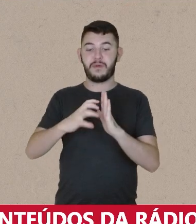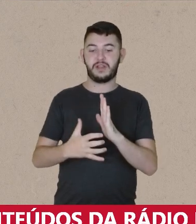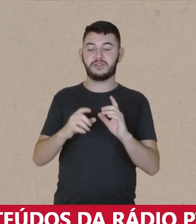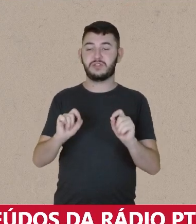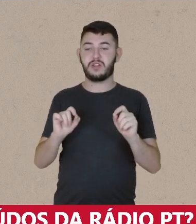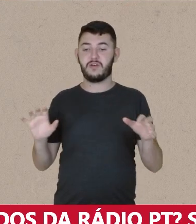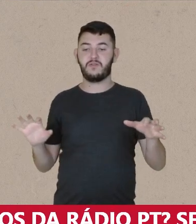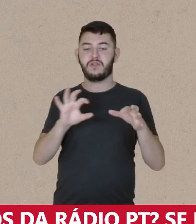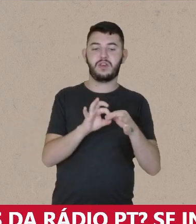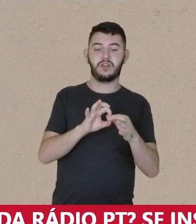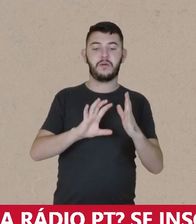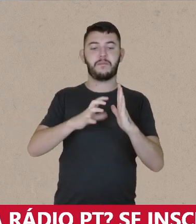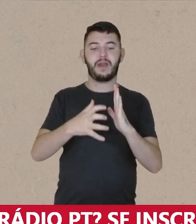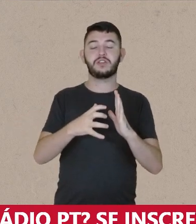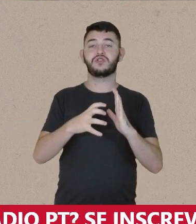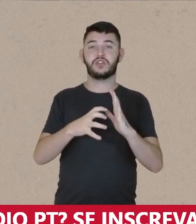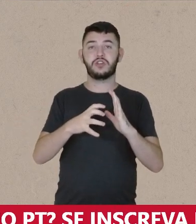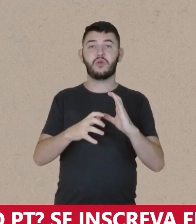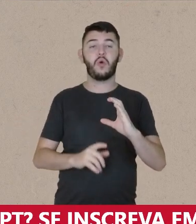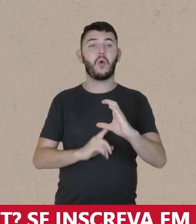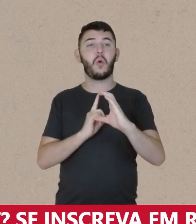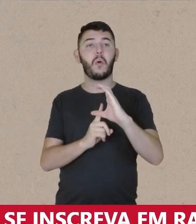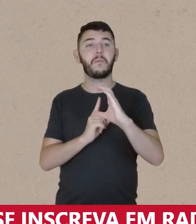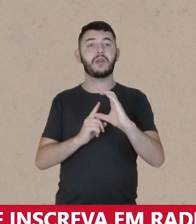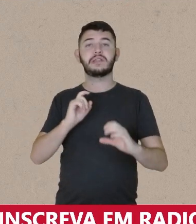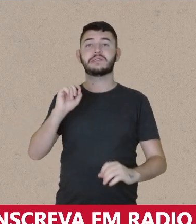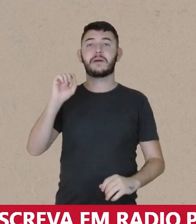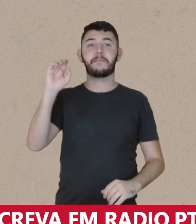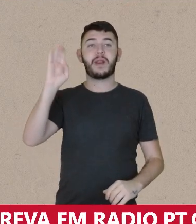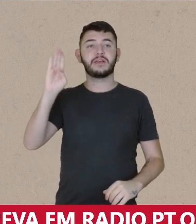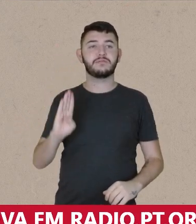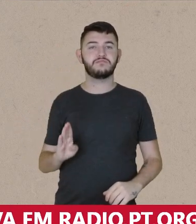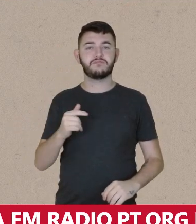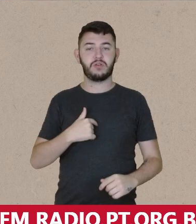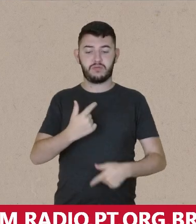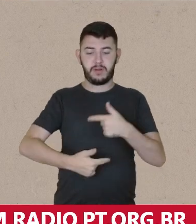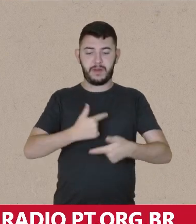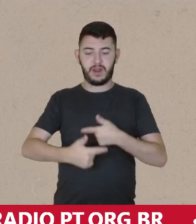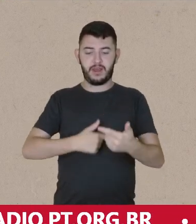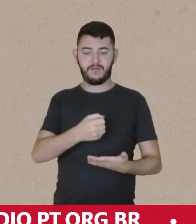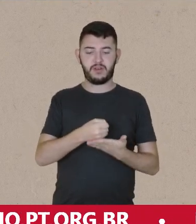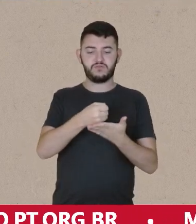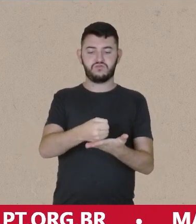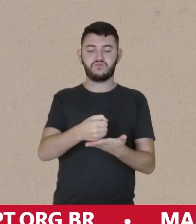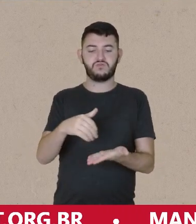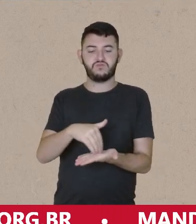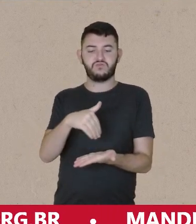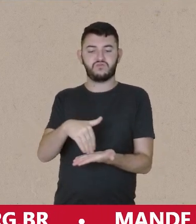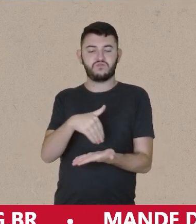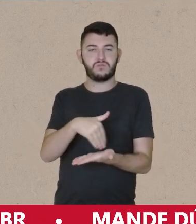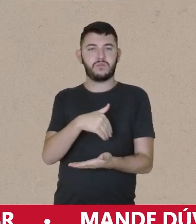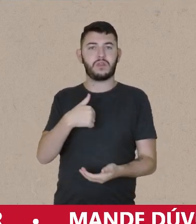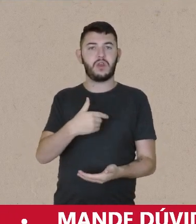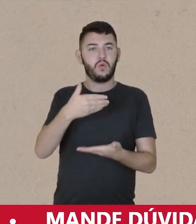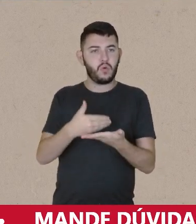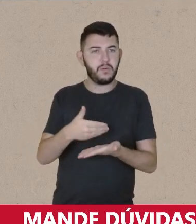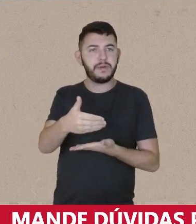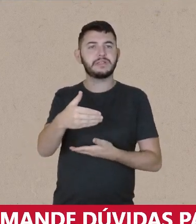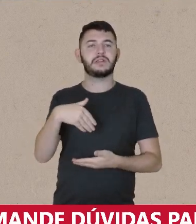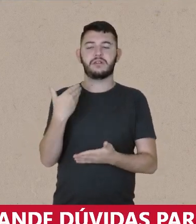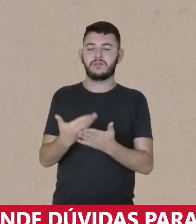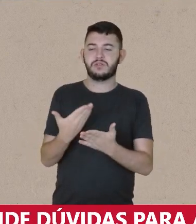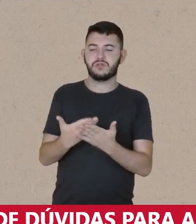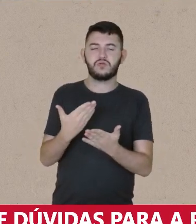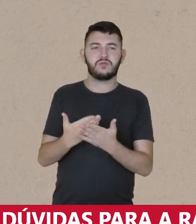Comunista Brasileiro. Eu trabalhava, era auxiliar de escritório, estava começando a fazer faculdade,